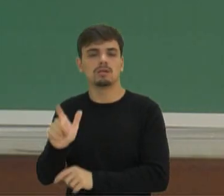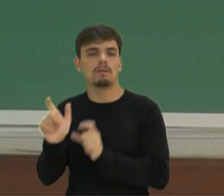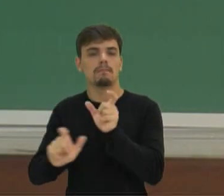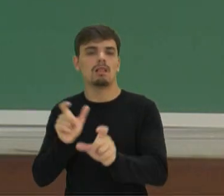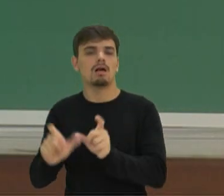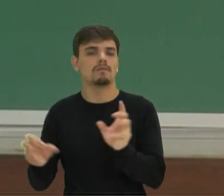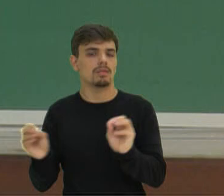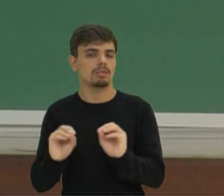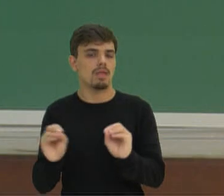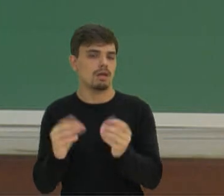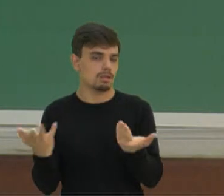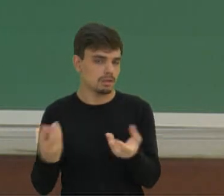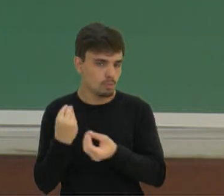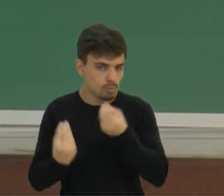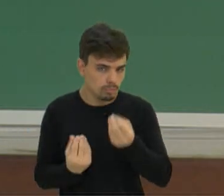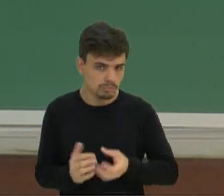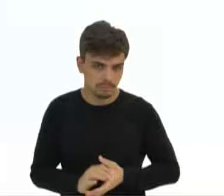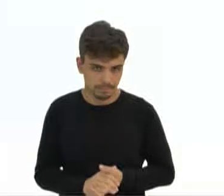na história?